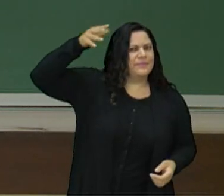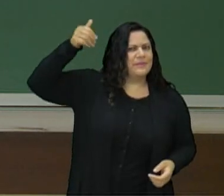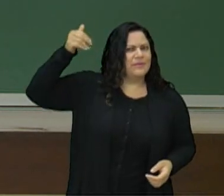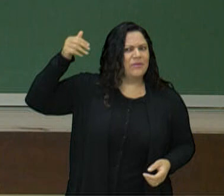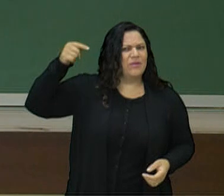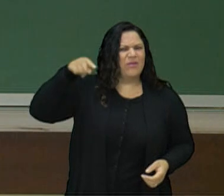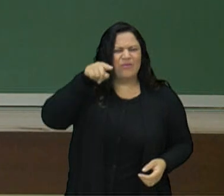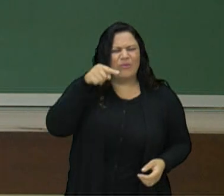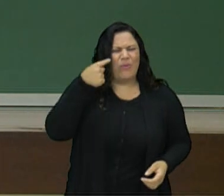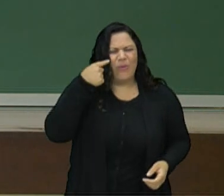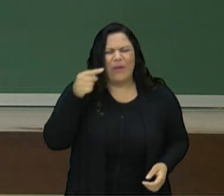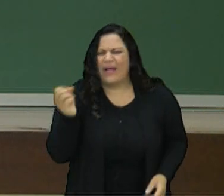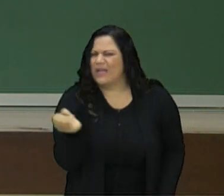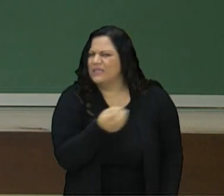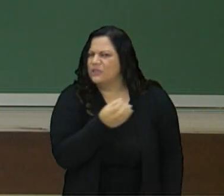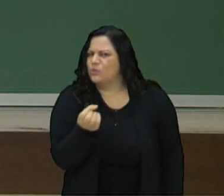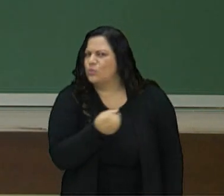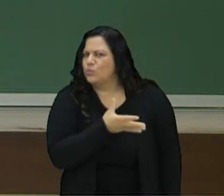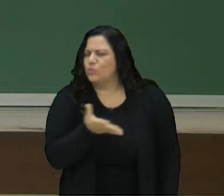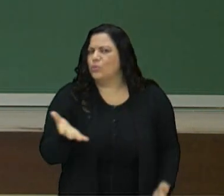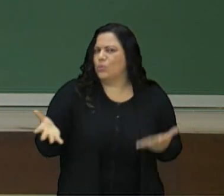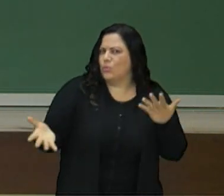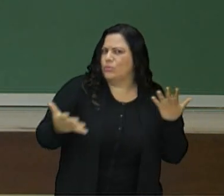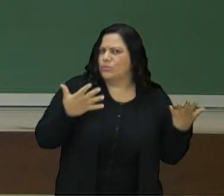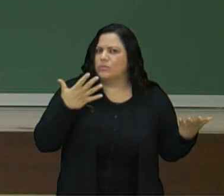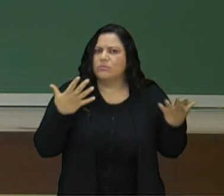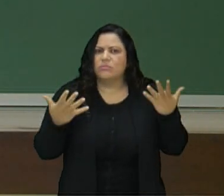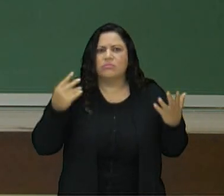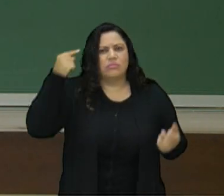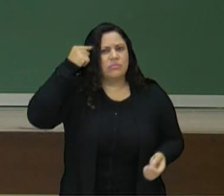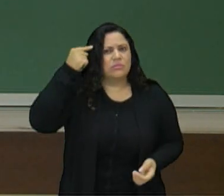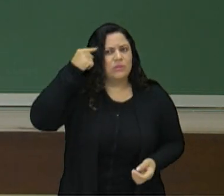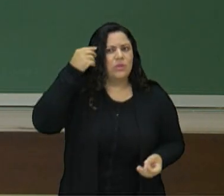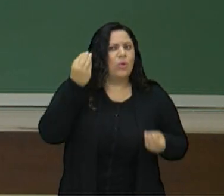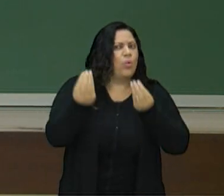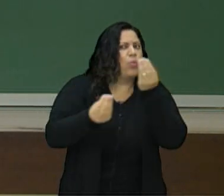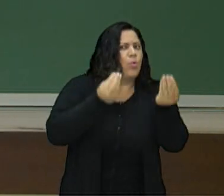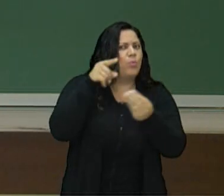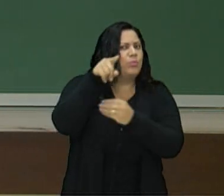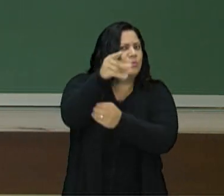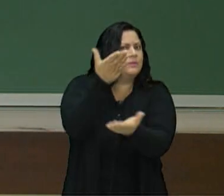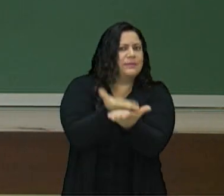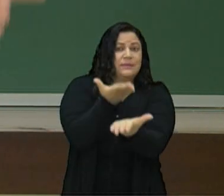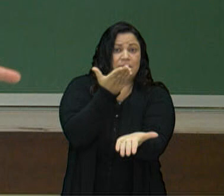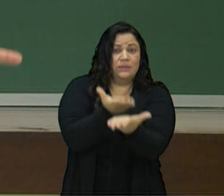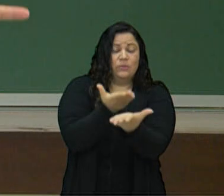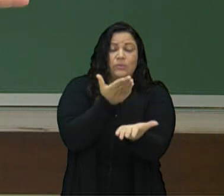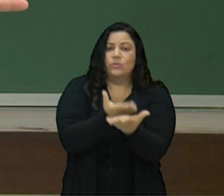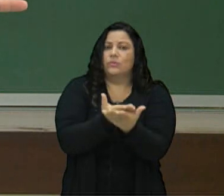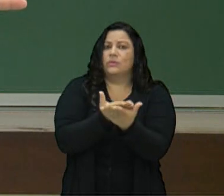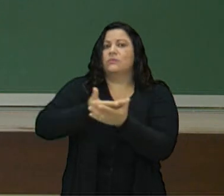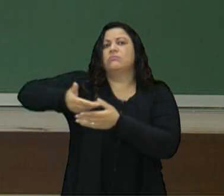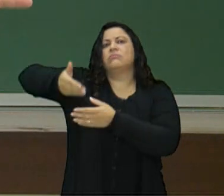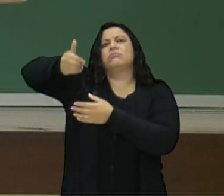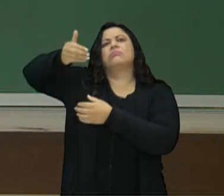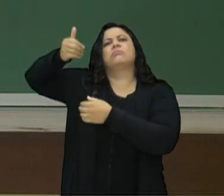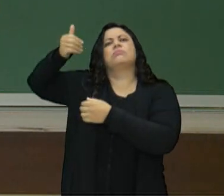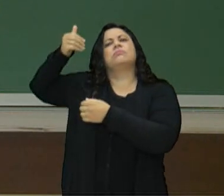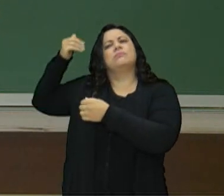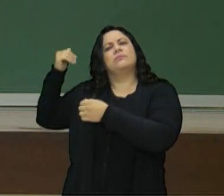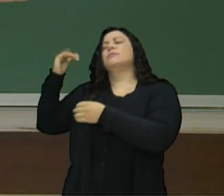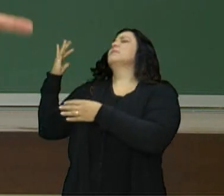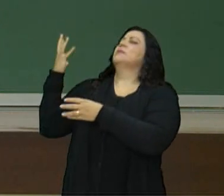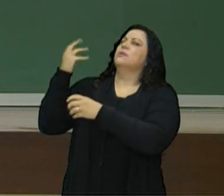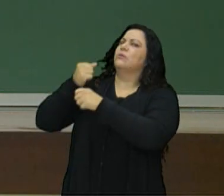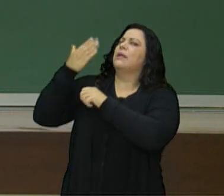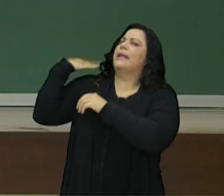novidade para você, presta atenção. Veja a maneira como você está estudando. Veja se você não precisa retomar as aulas inteiras que eu já